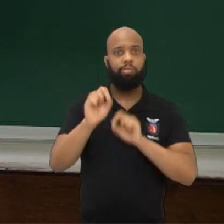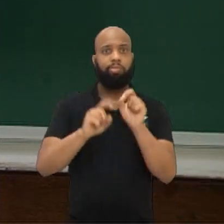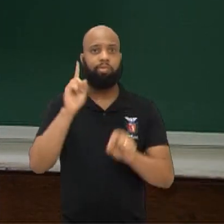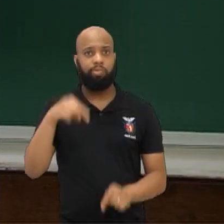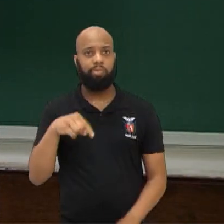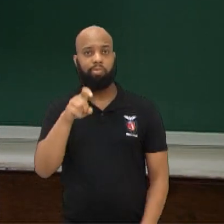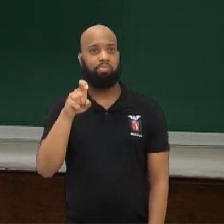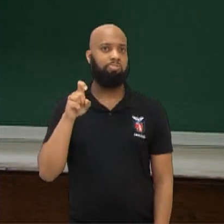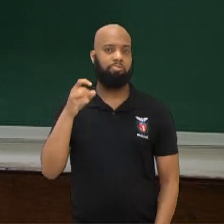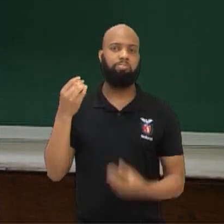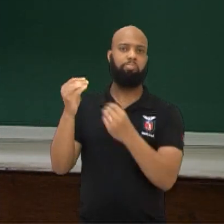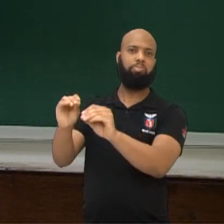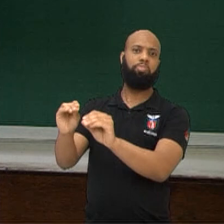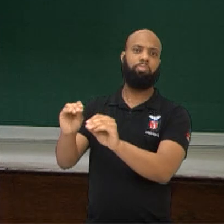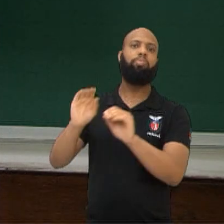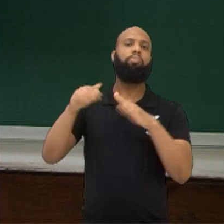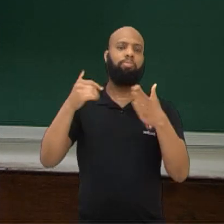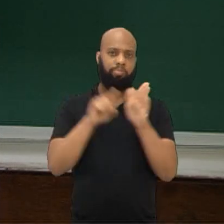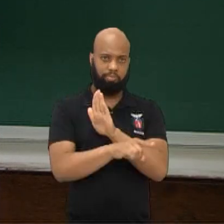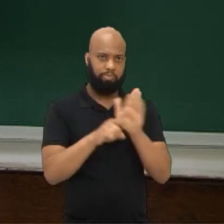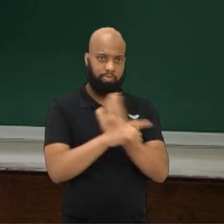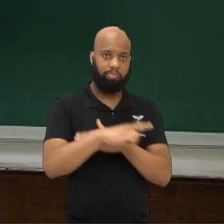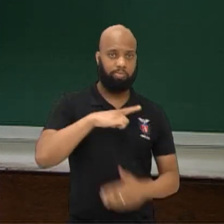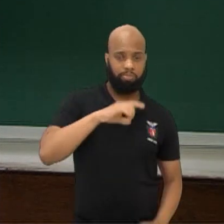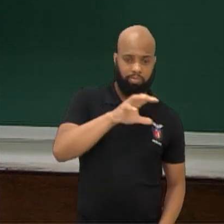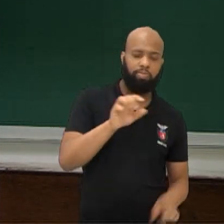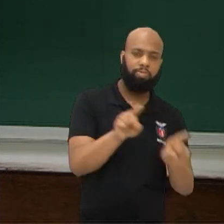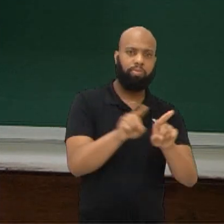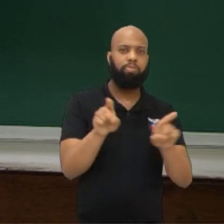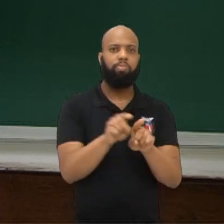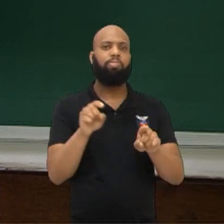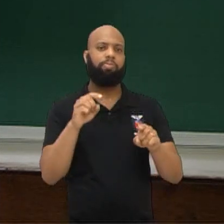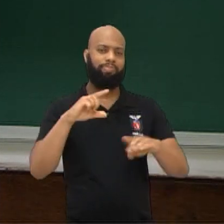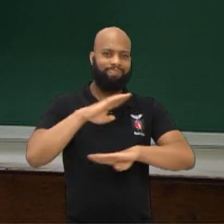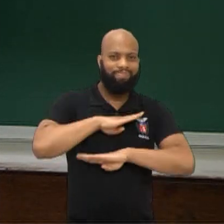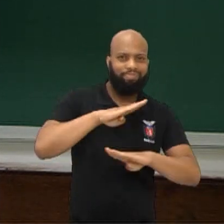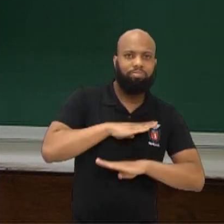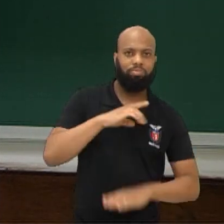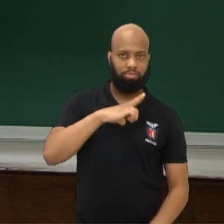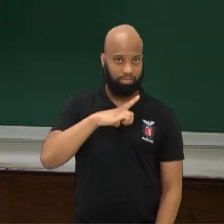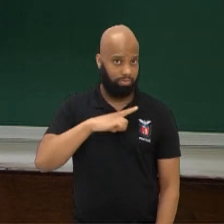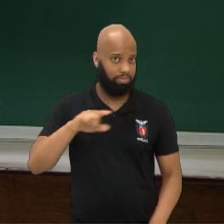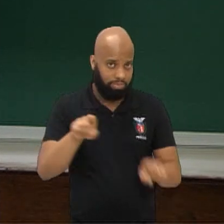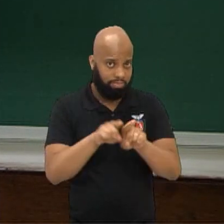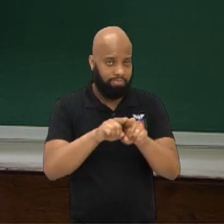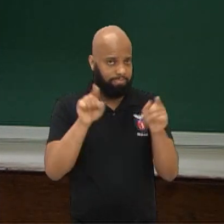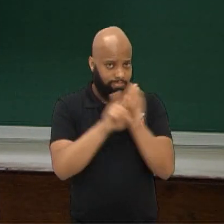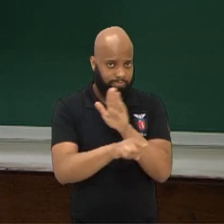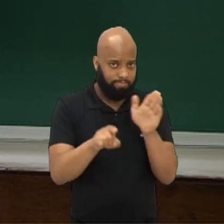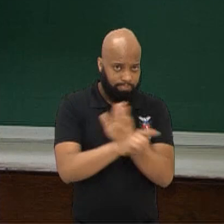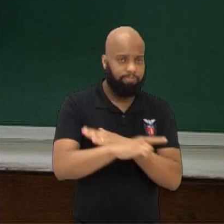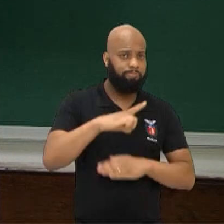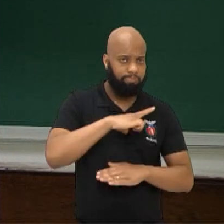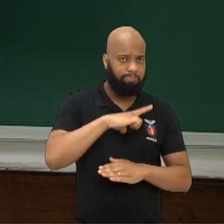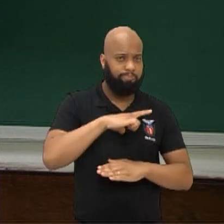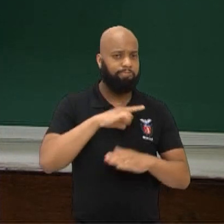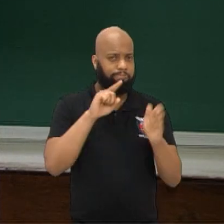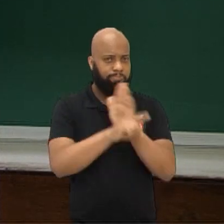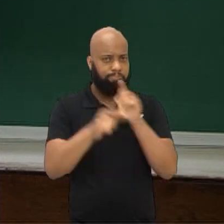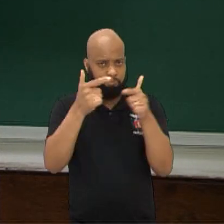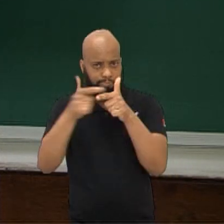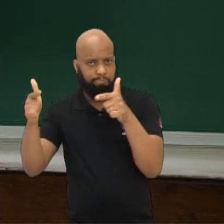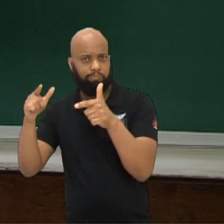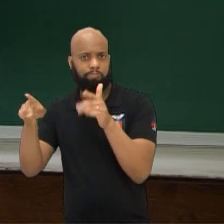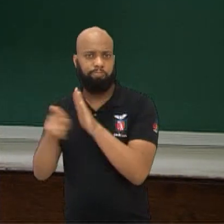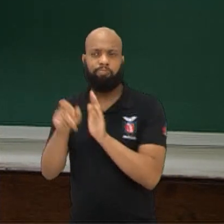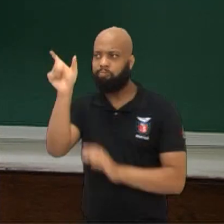de x. Então, nos exercícios anteriores, naquelas situações, problemas que a gente teve